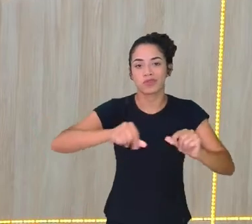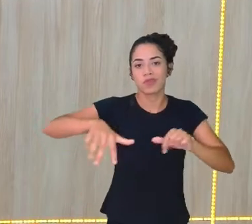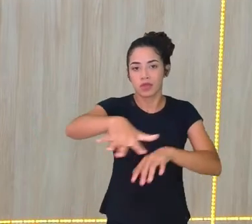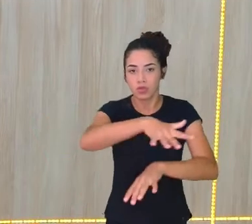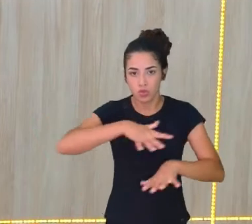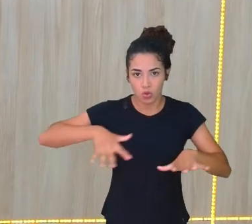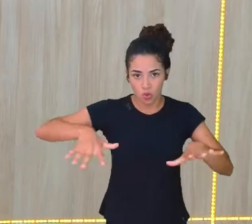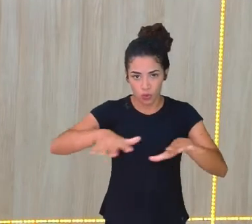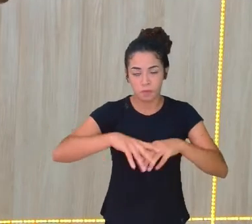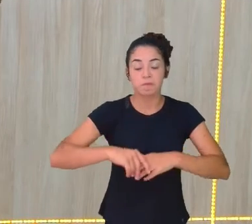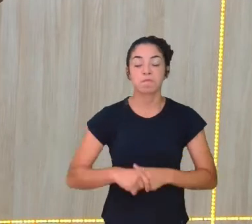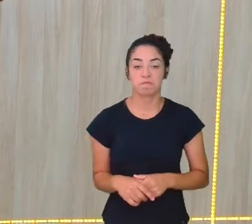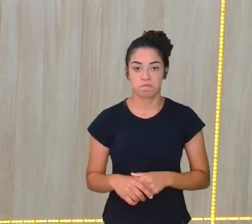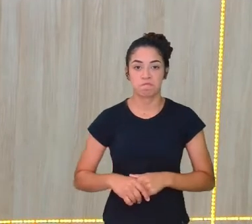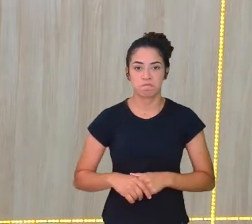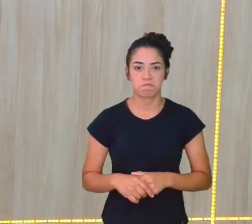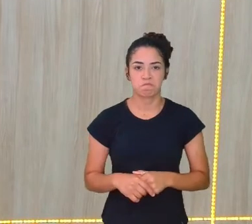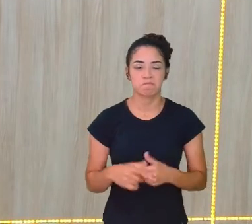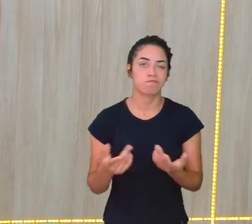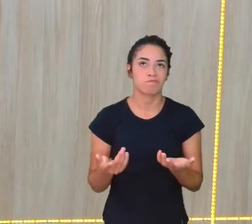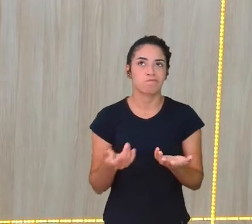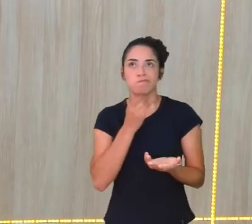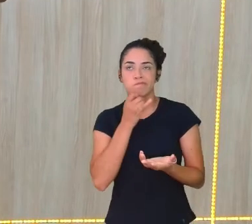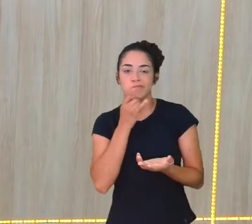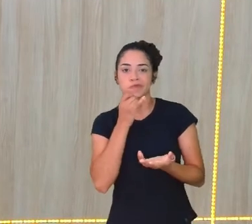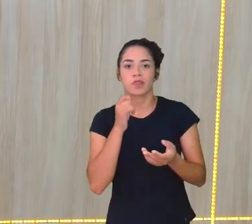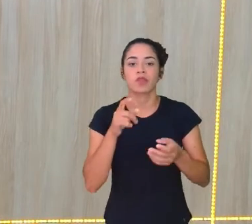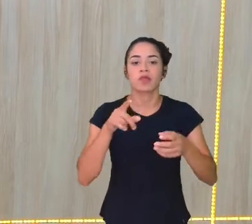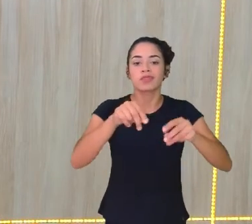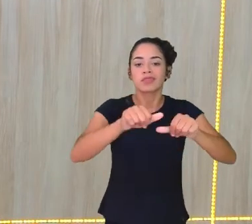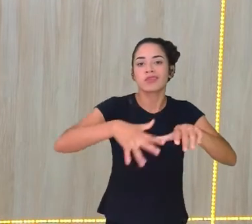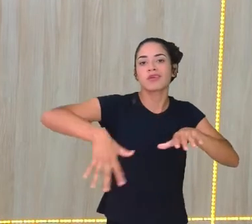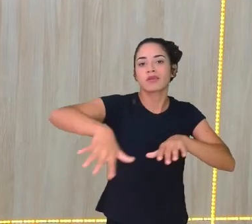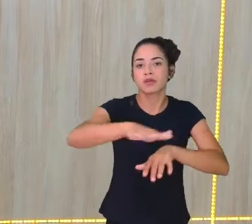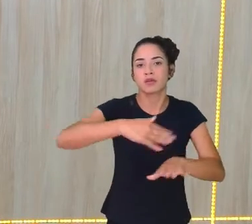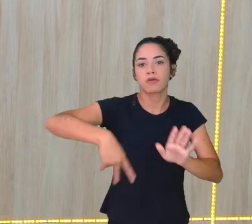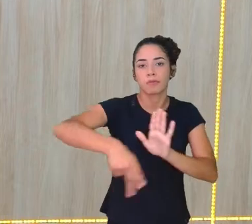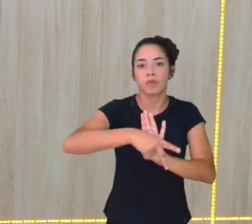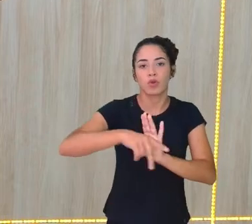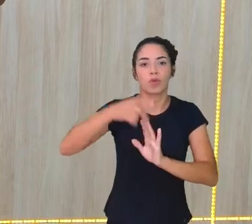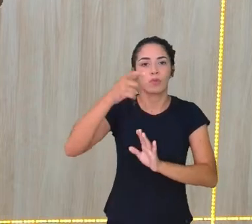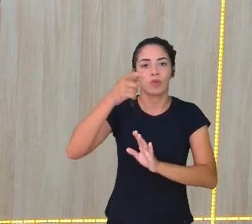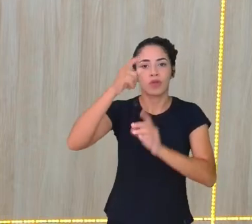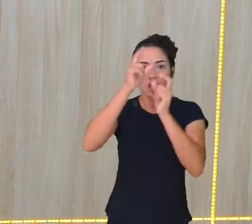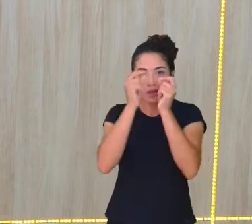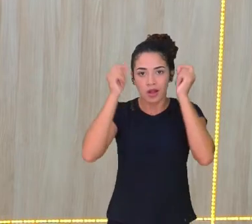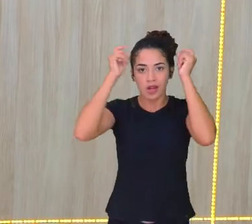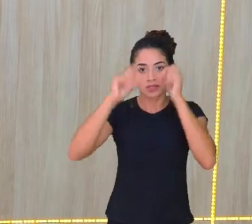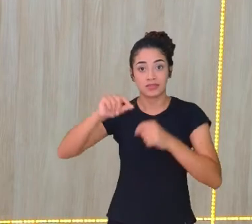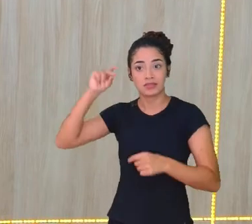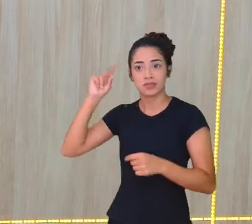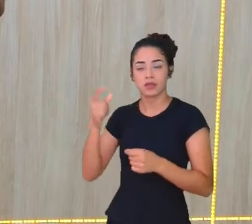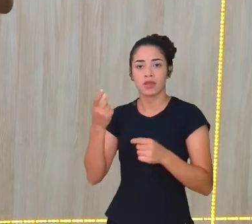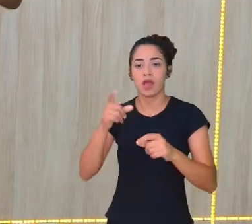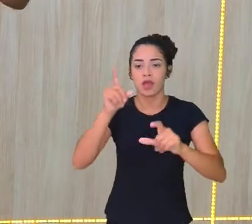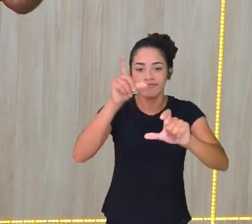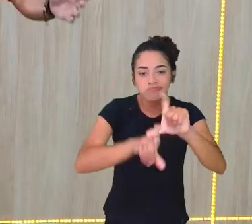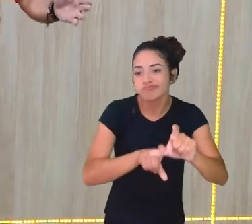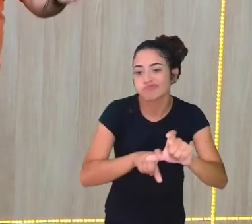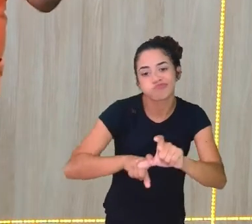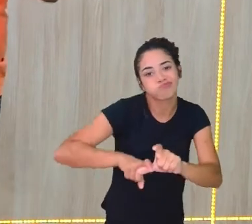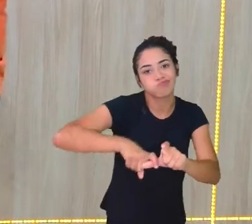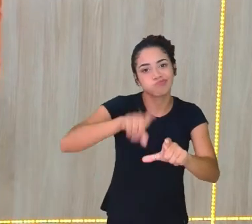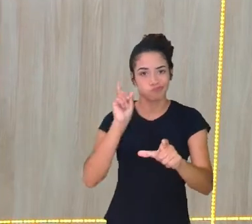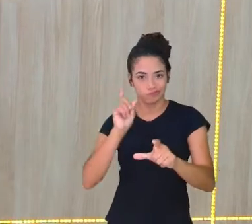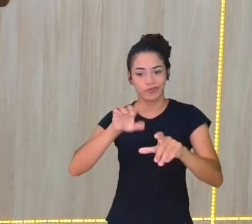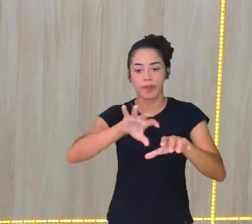território, ou seja, o território da Grécia Antiga, mas elas eram independentes entre si. Por isso